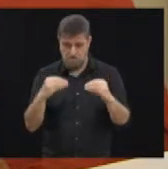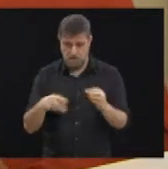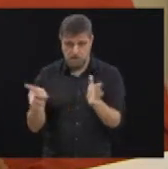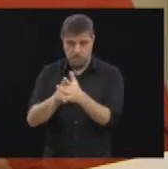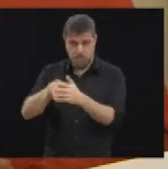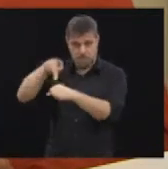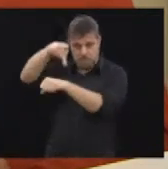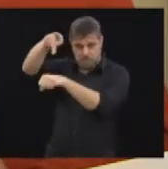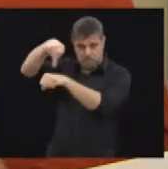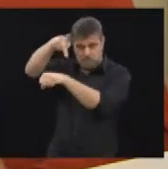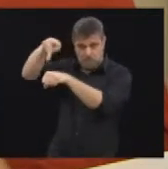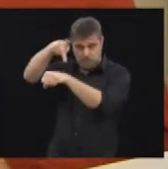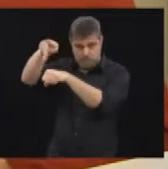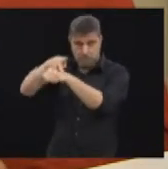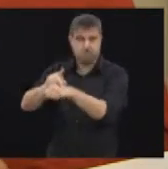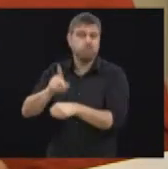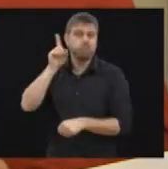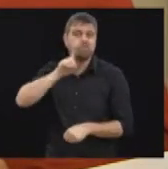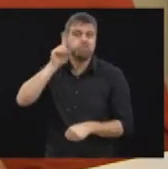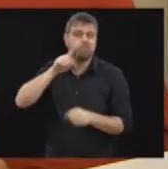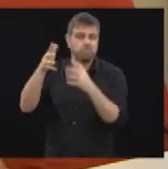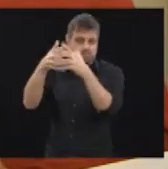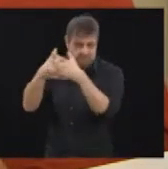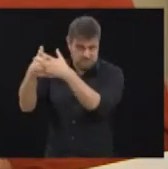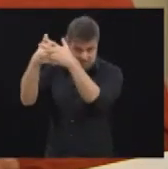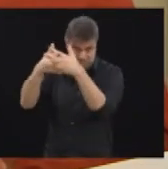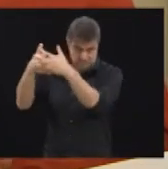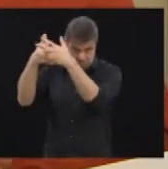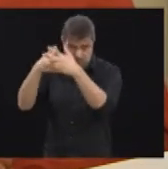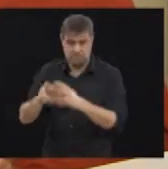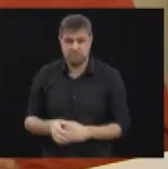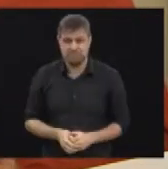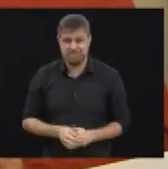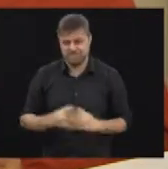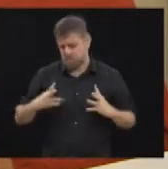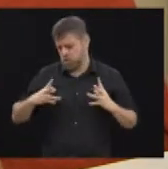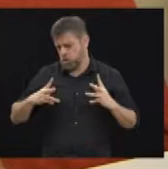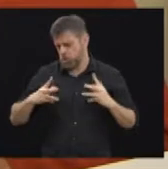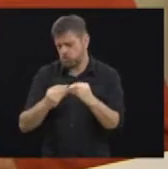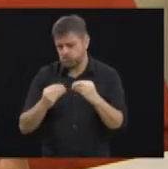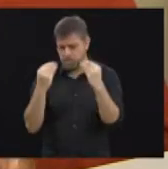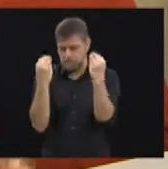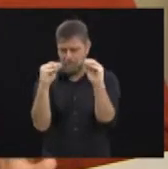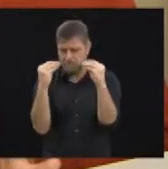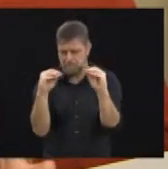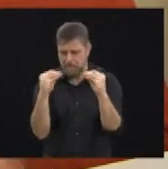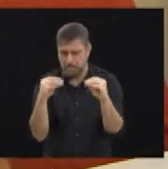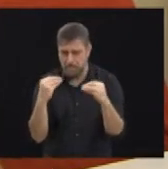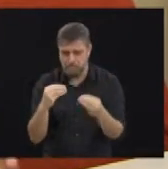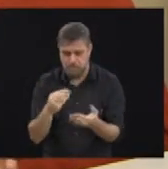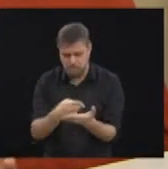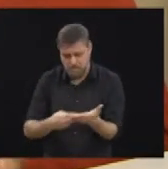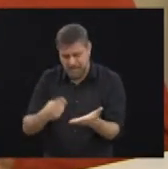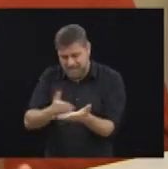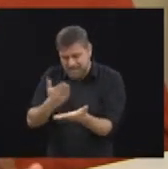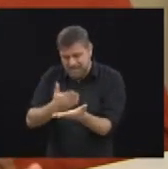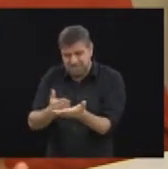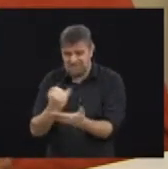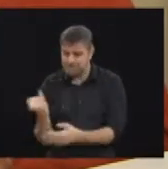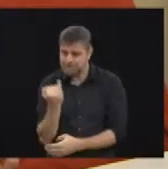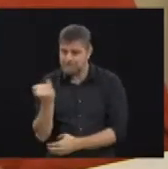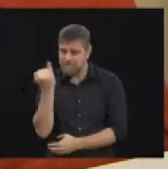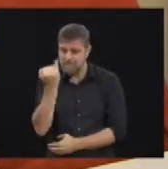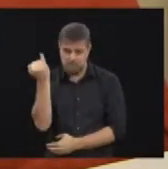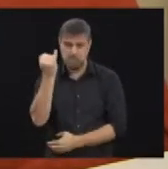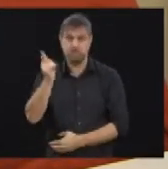do NIH, né? Que é o National Institute of Health dos Estados Unidos, que tem todas as revistas mais importantes, você tem acesso